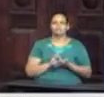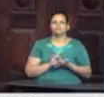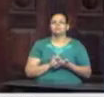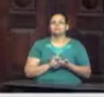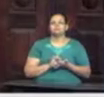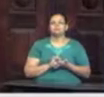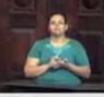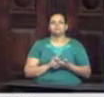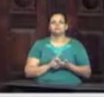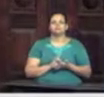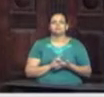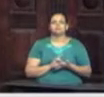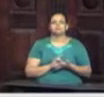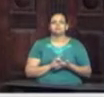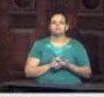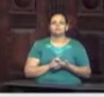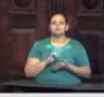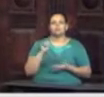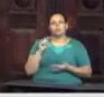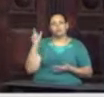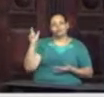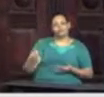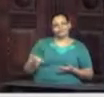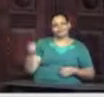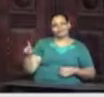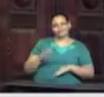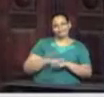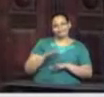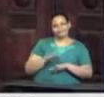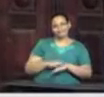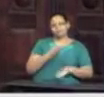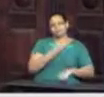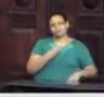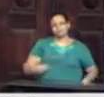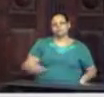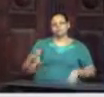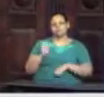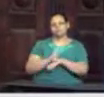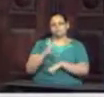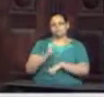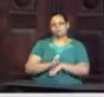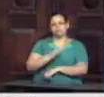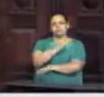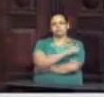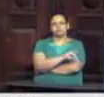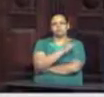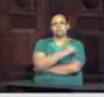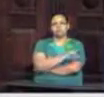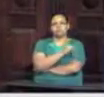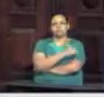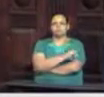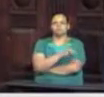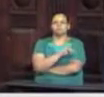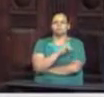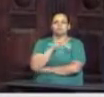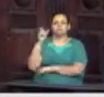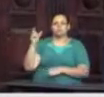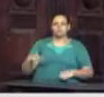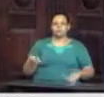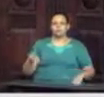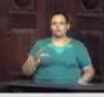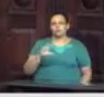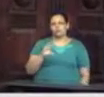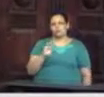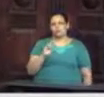a digital do governo do Estado do Rio de Janeiro ao cometer este